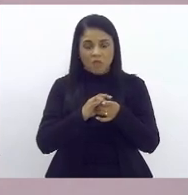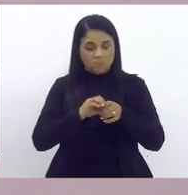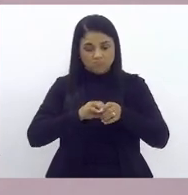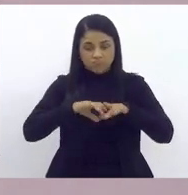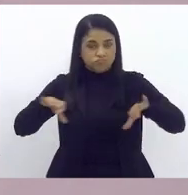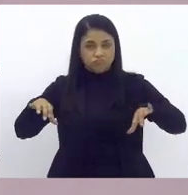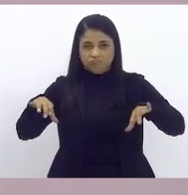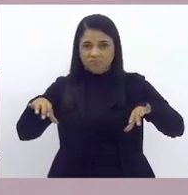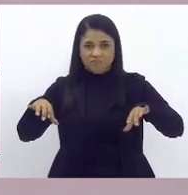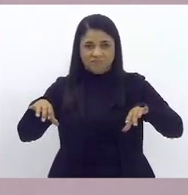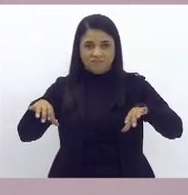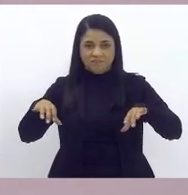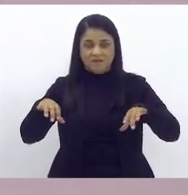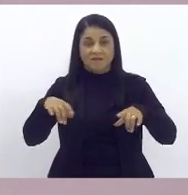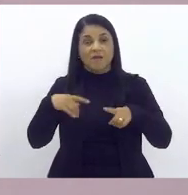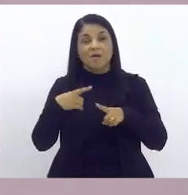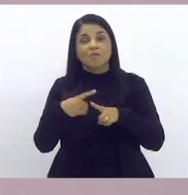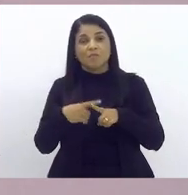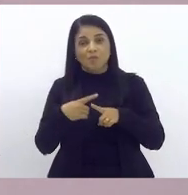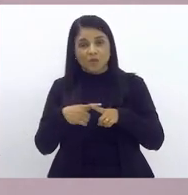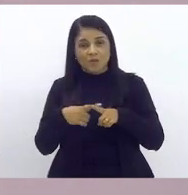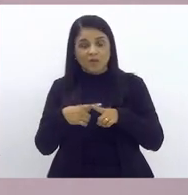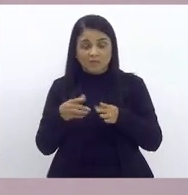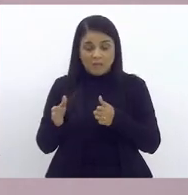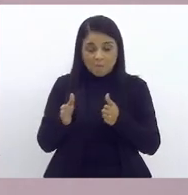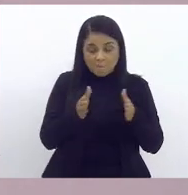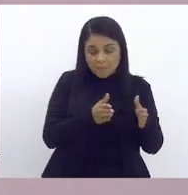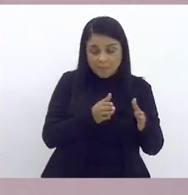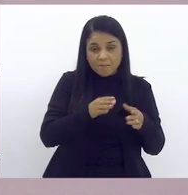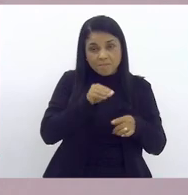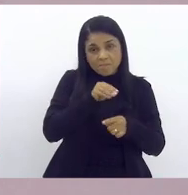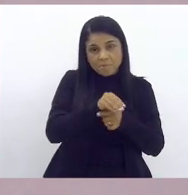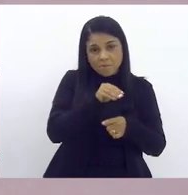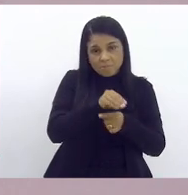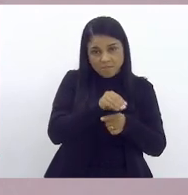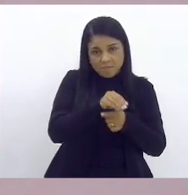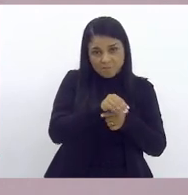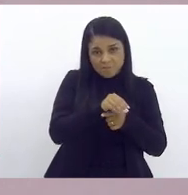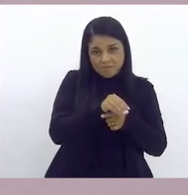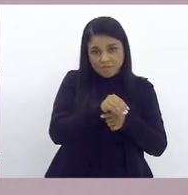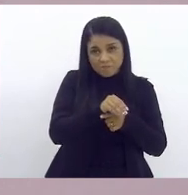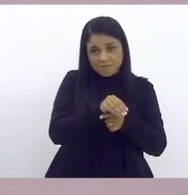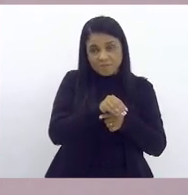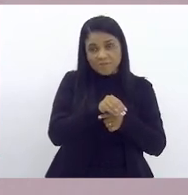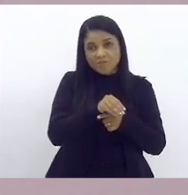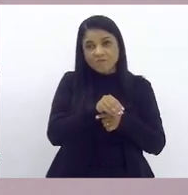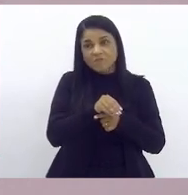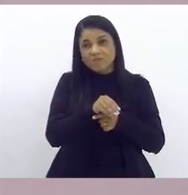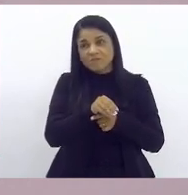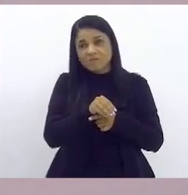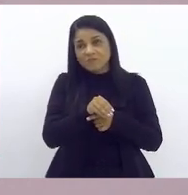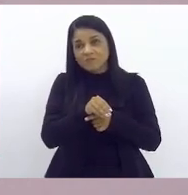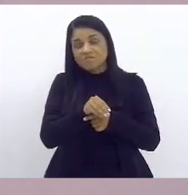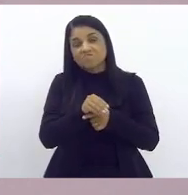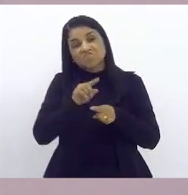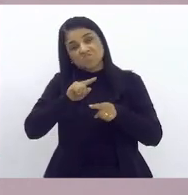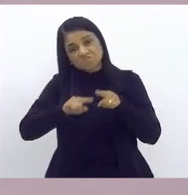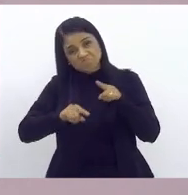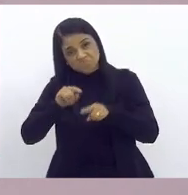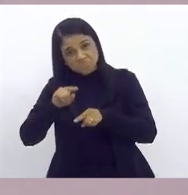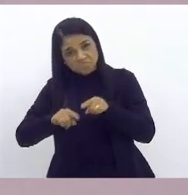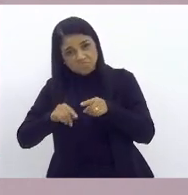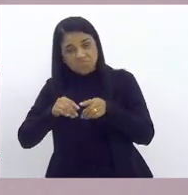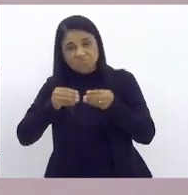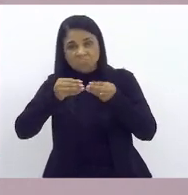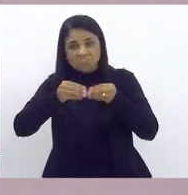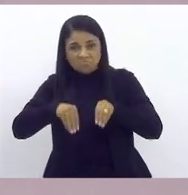educar. Mas só porque elas têm essa parte do cuidar, tem as mais falas, assim, vem as condições precárias